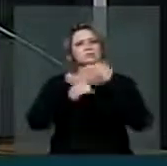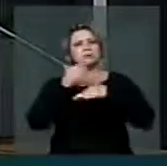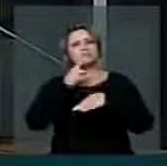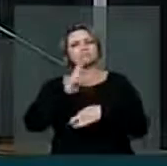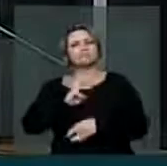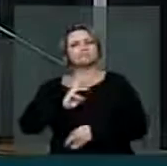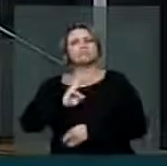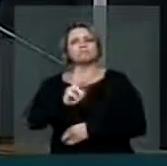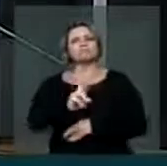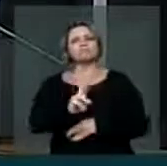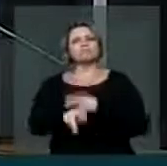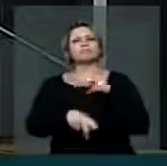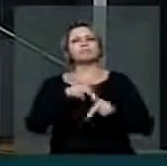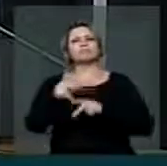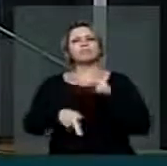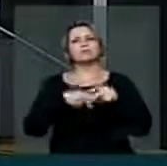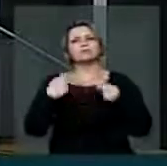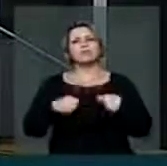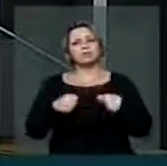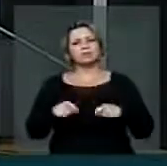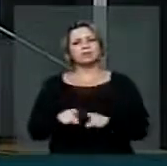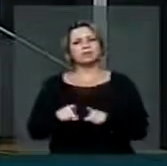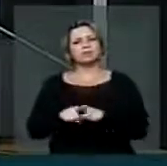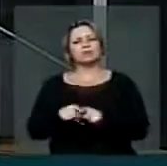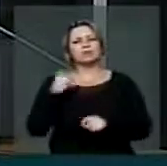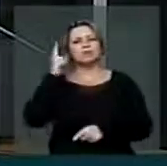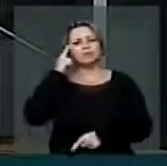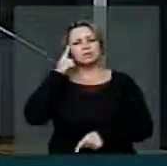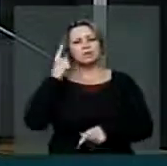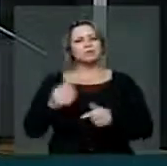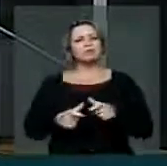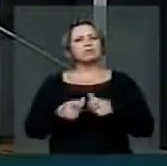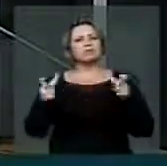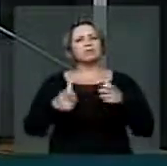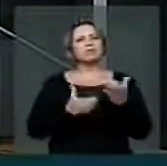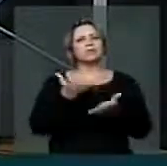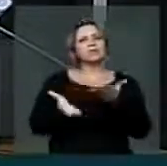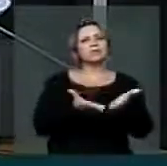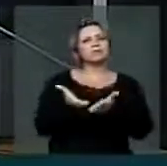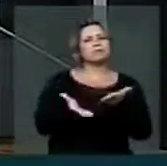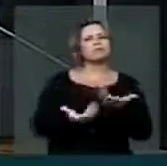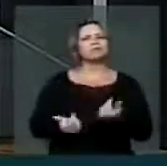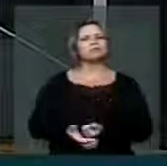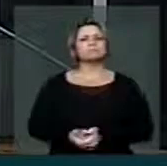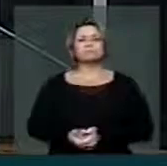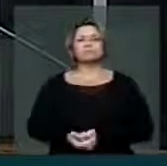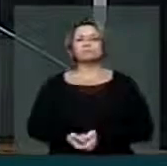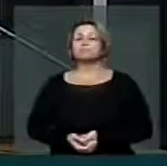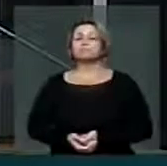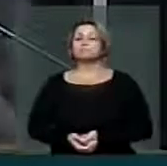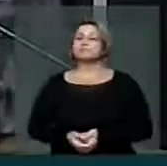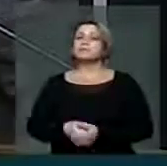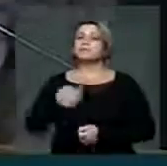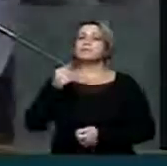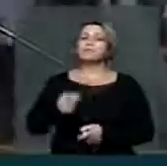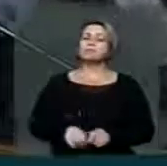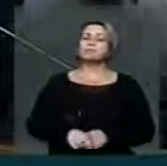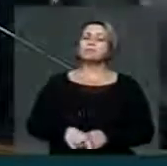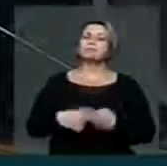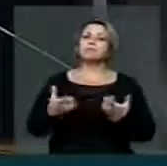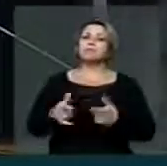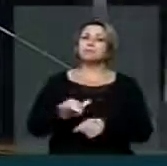respostas que a população precisa, particularmente no âmbito da atenção básica. Medidas que